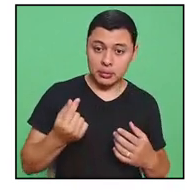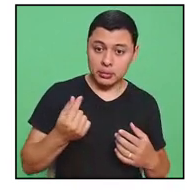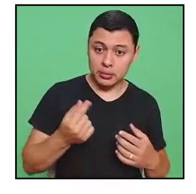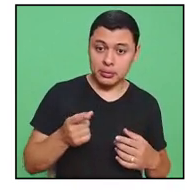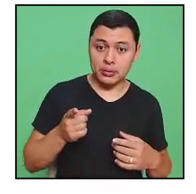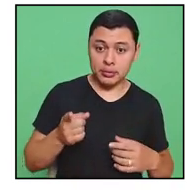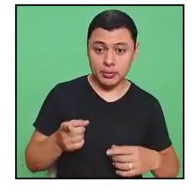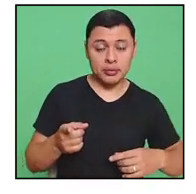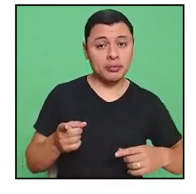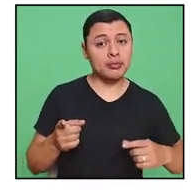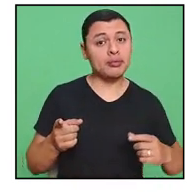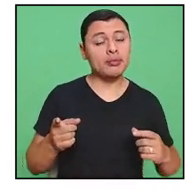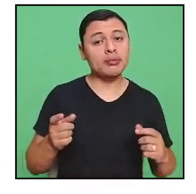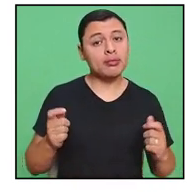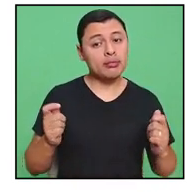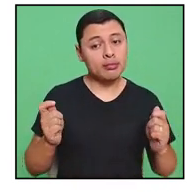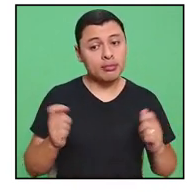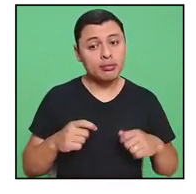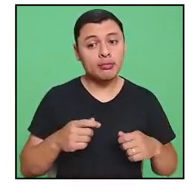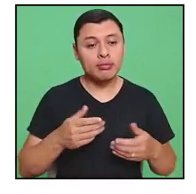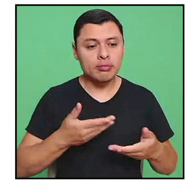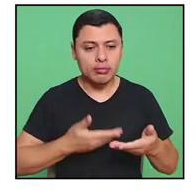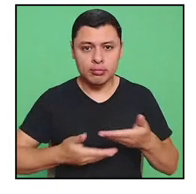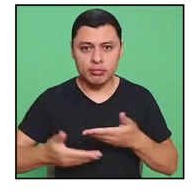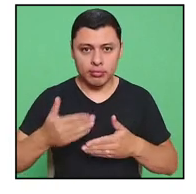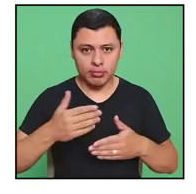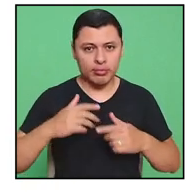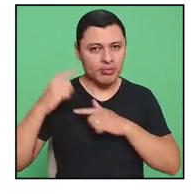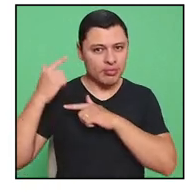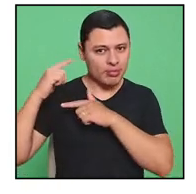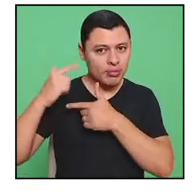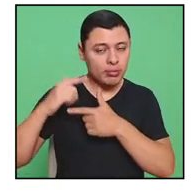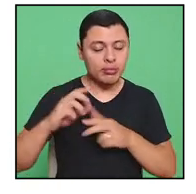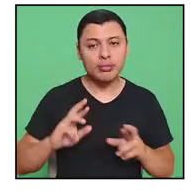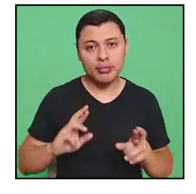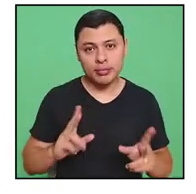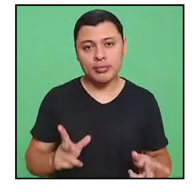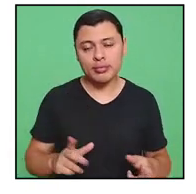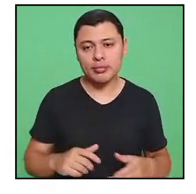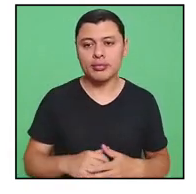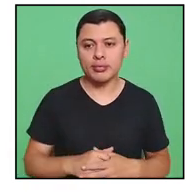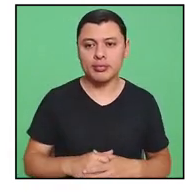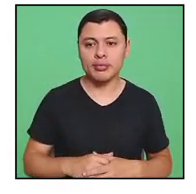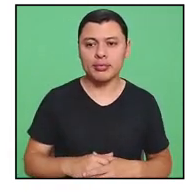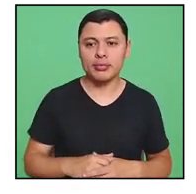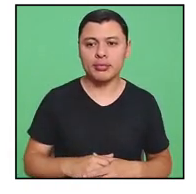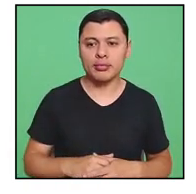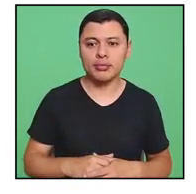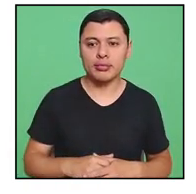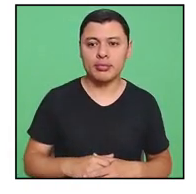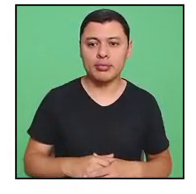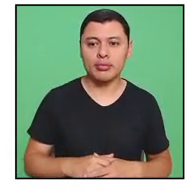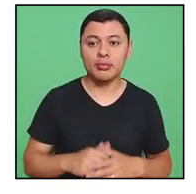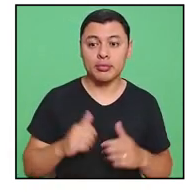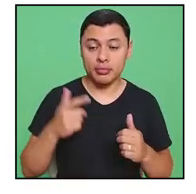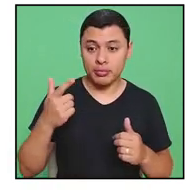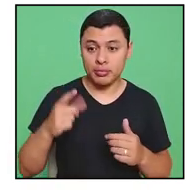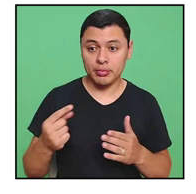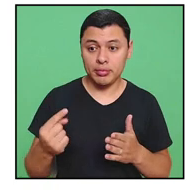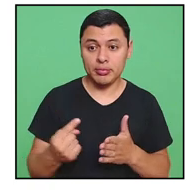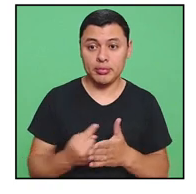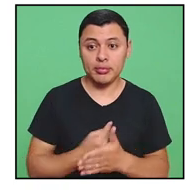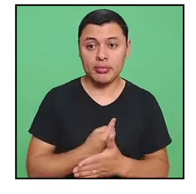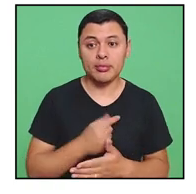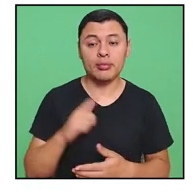além das formas tradicionais. Sim, tudo. Chegou mais uma pergunta aqui da Lara